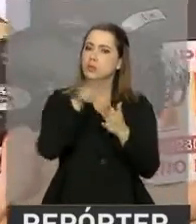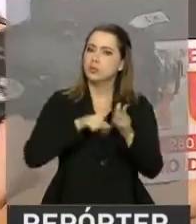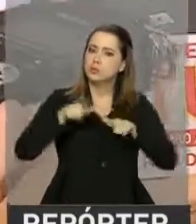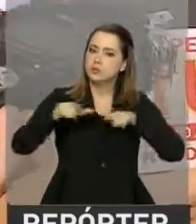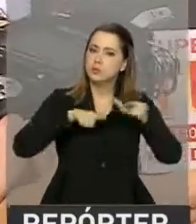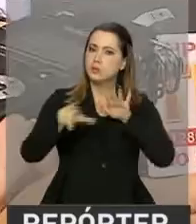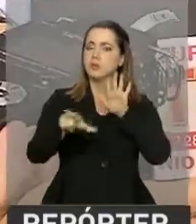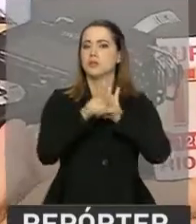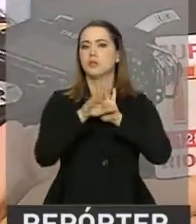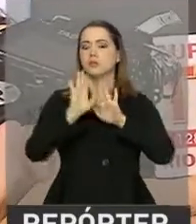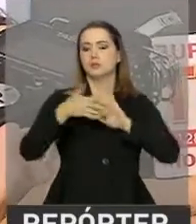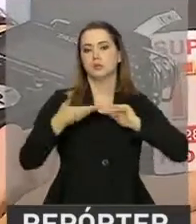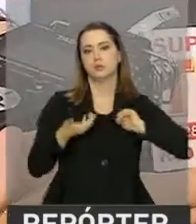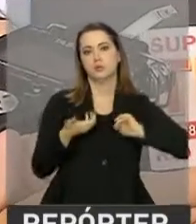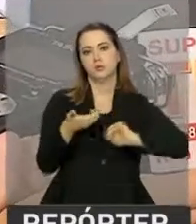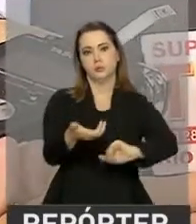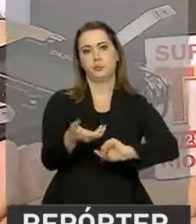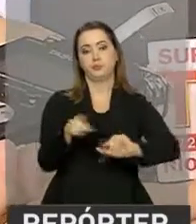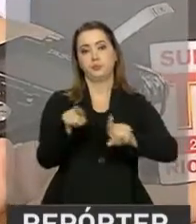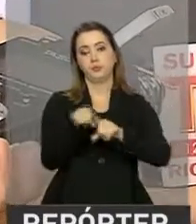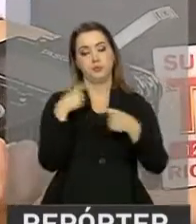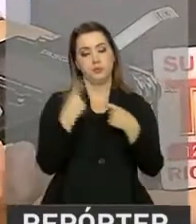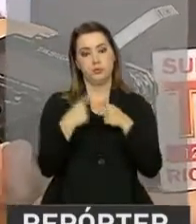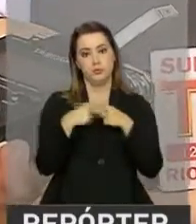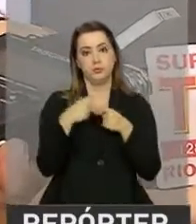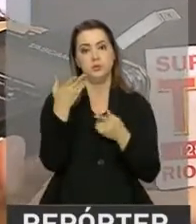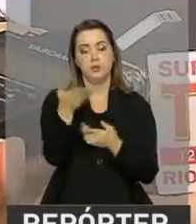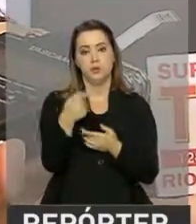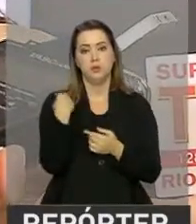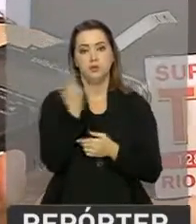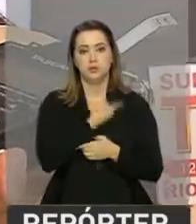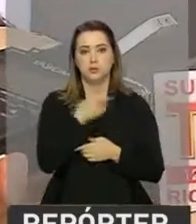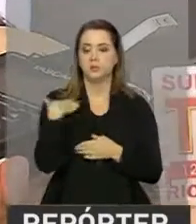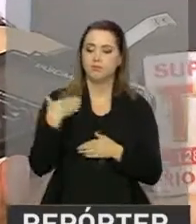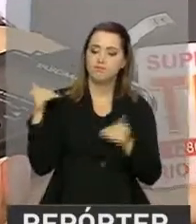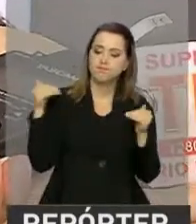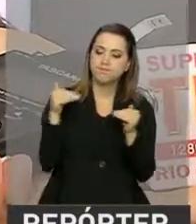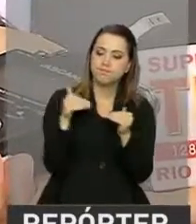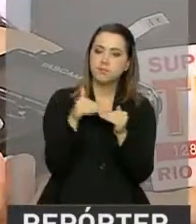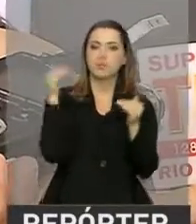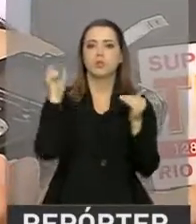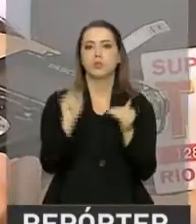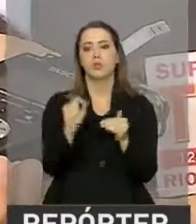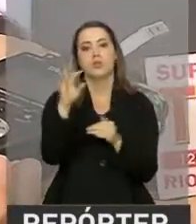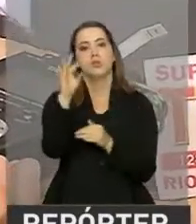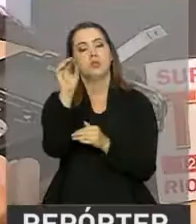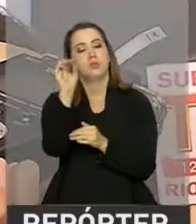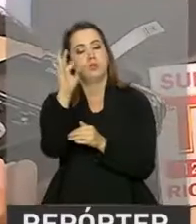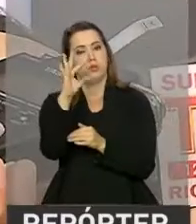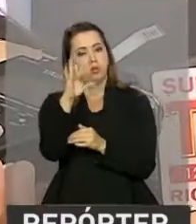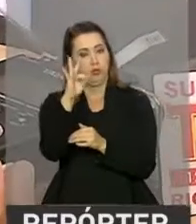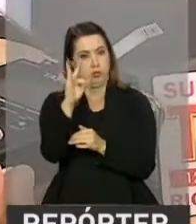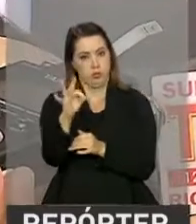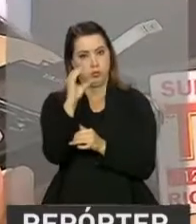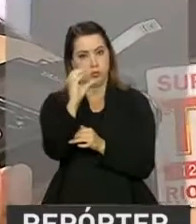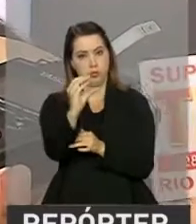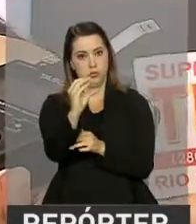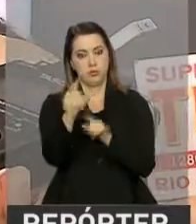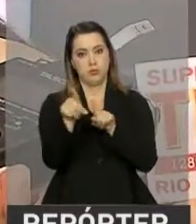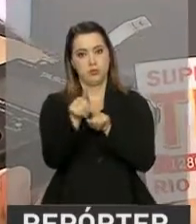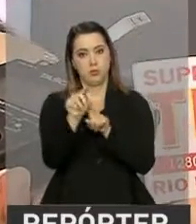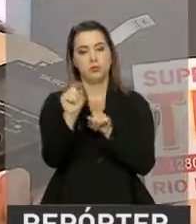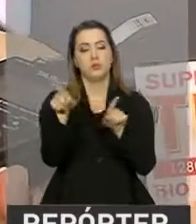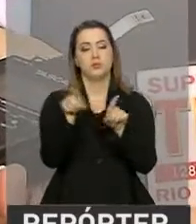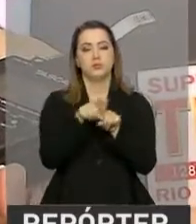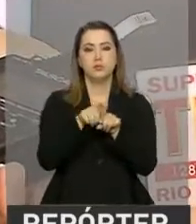pelo congresso nacional e por isso vimos firmando convênio com o tribunal de contas da união já nos trouxe as primeiras informações